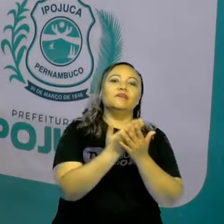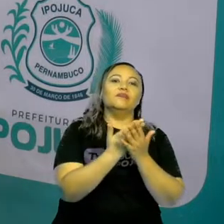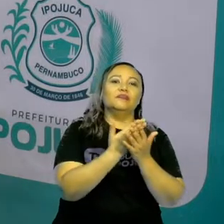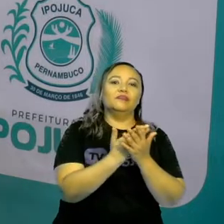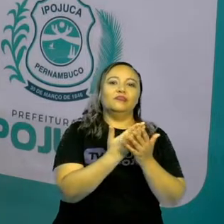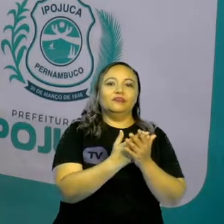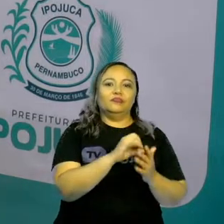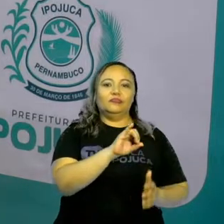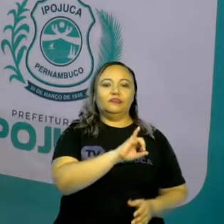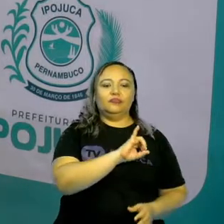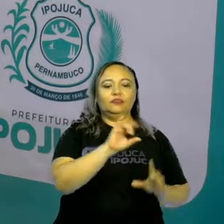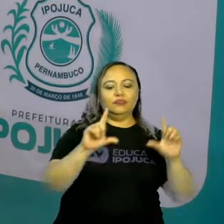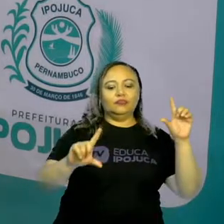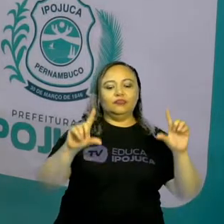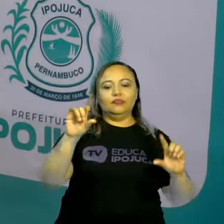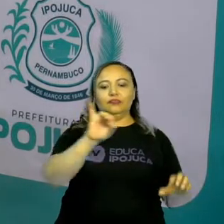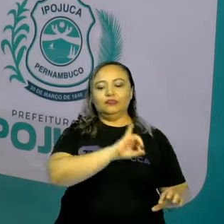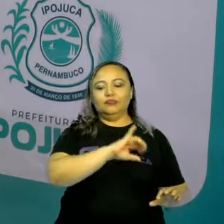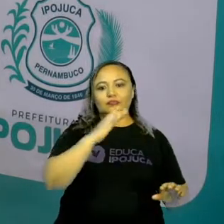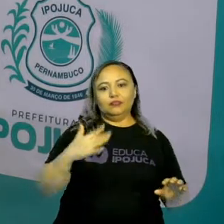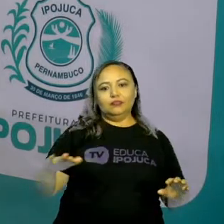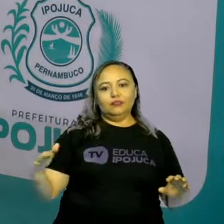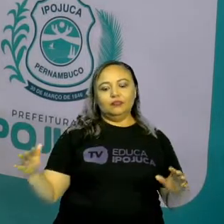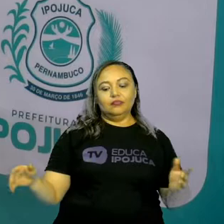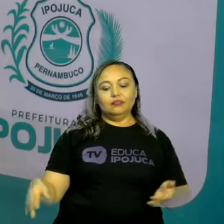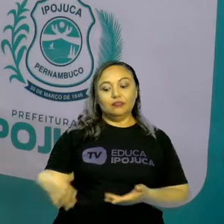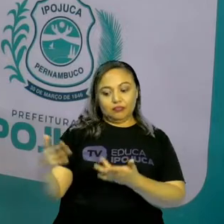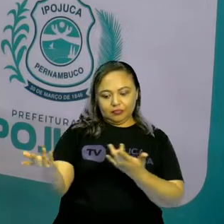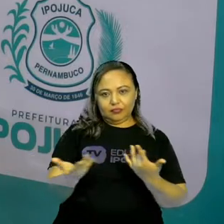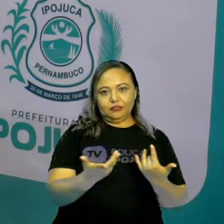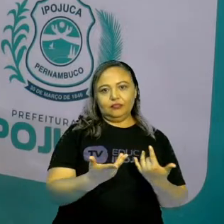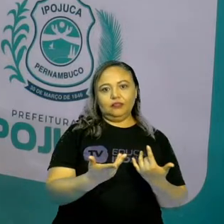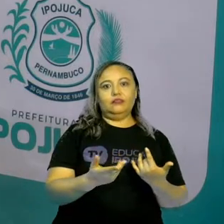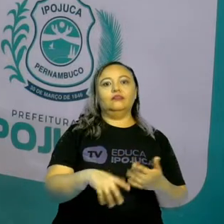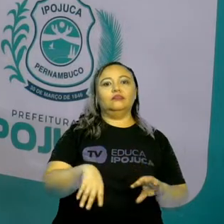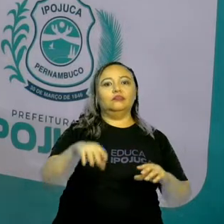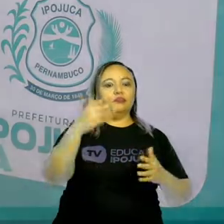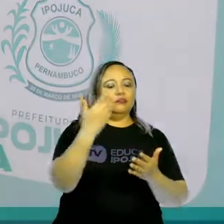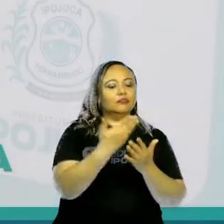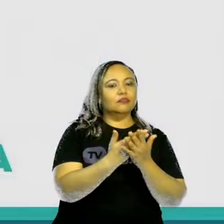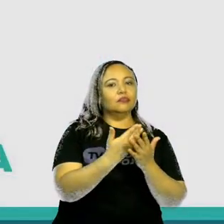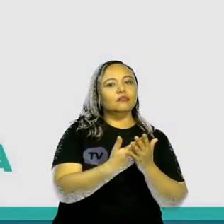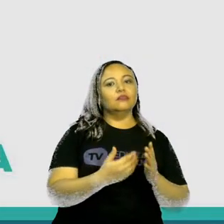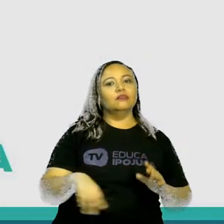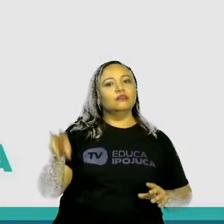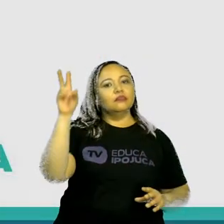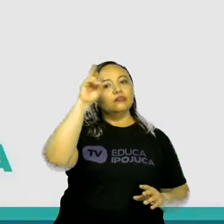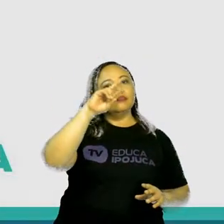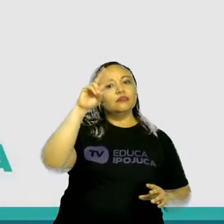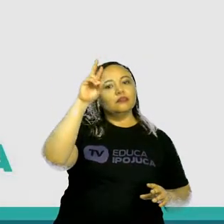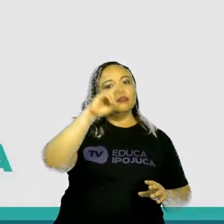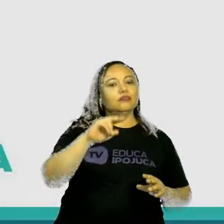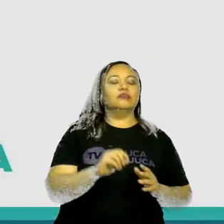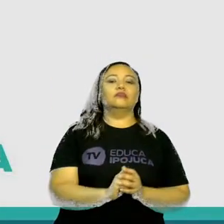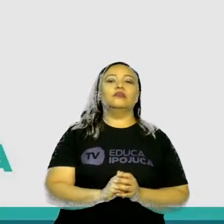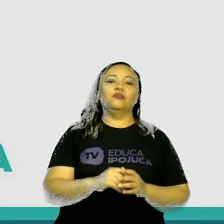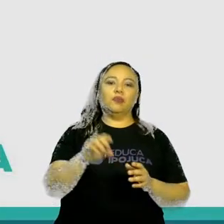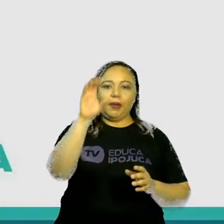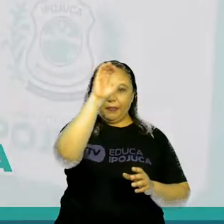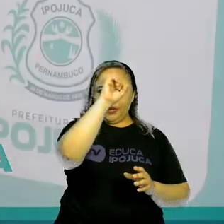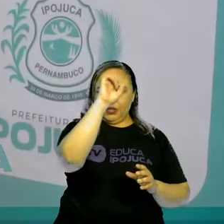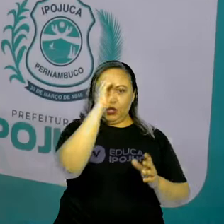eu convido vocês para a nossa aula de história e hoje nós iremos aprender um pouquinho sobre minha cidade, ou seja,